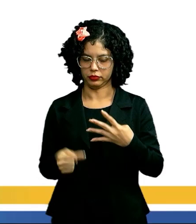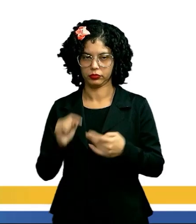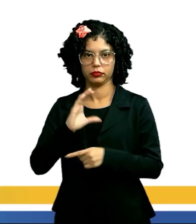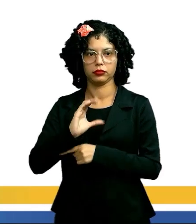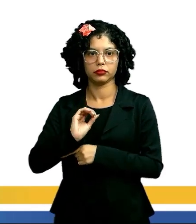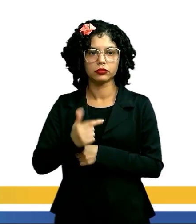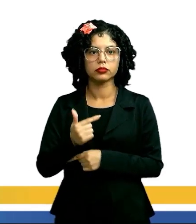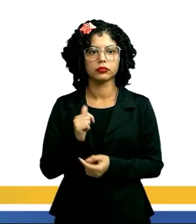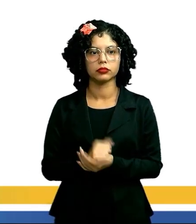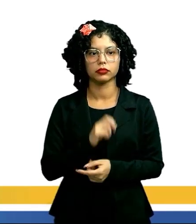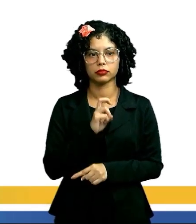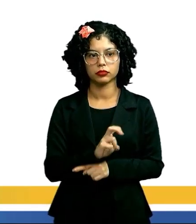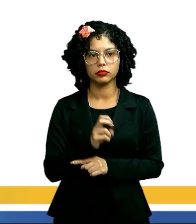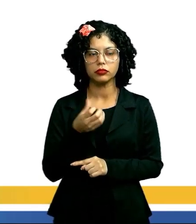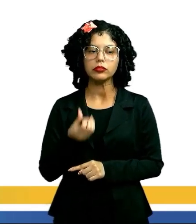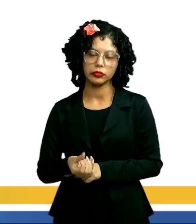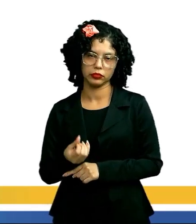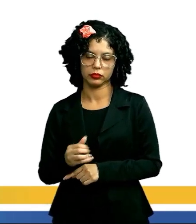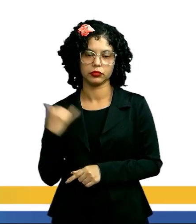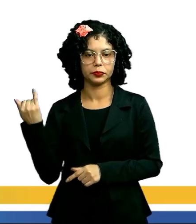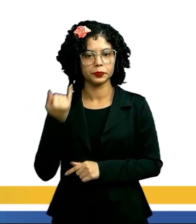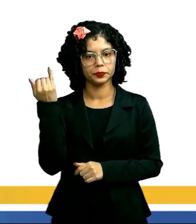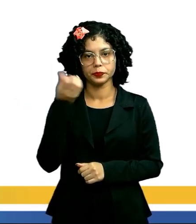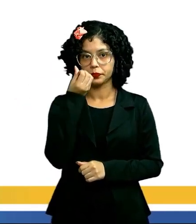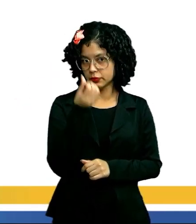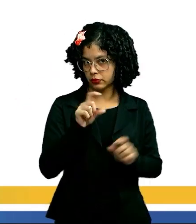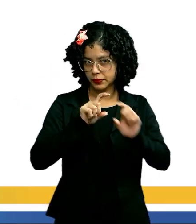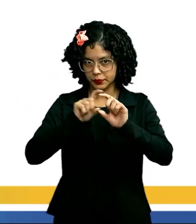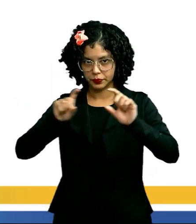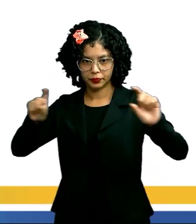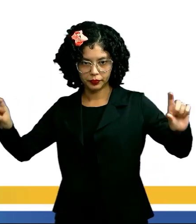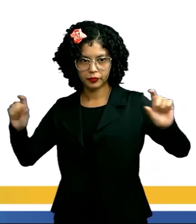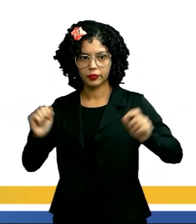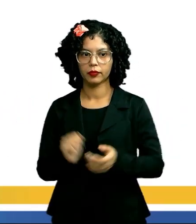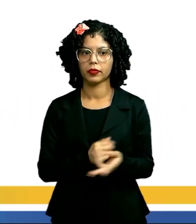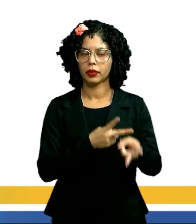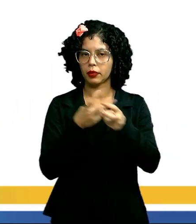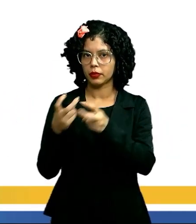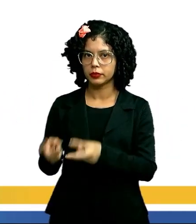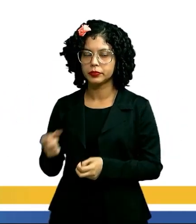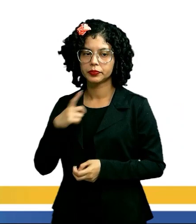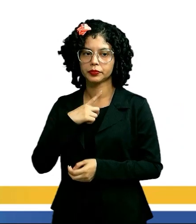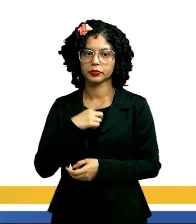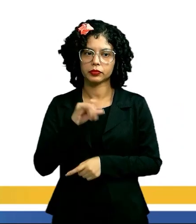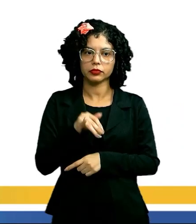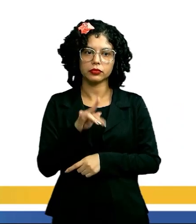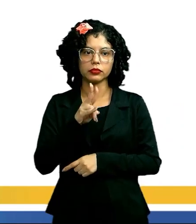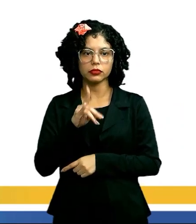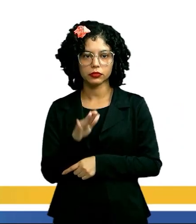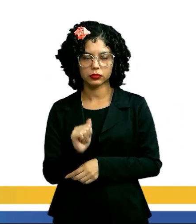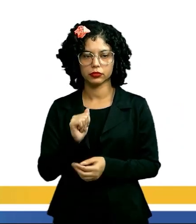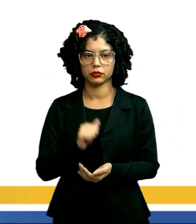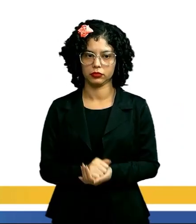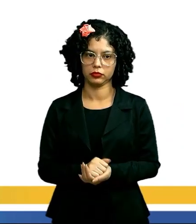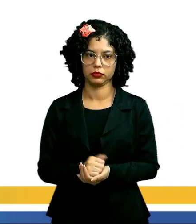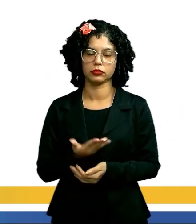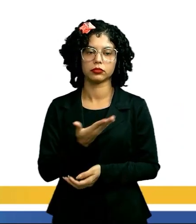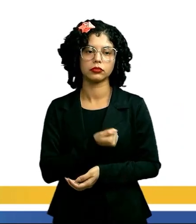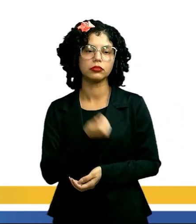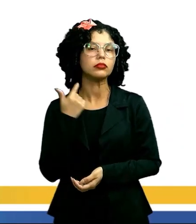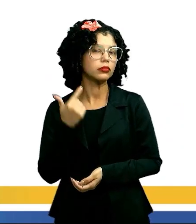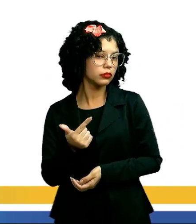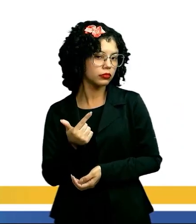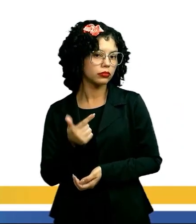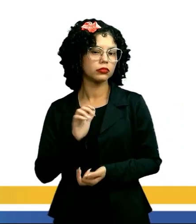carbonos, 5, 6, então a minha cadeia principal tem 6 carbonos. Eu percebi que eu tenho uma insaturação no carbono de